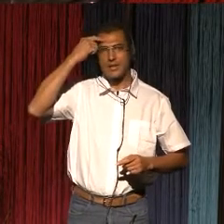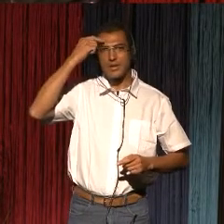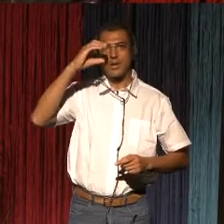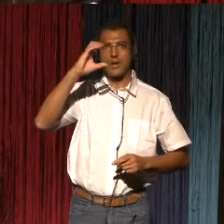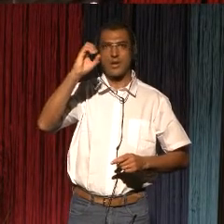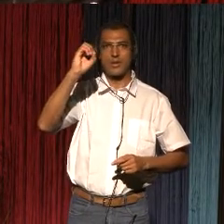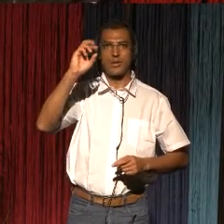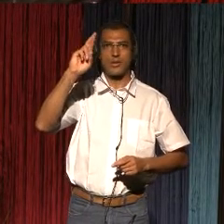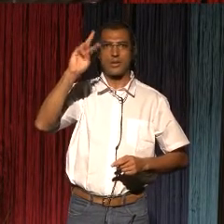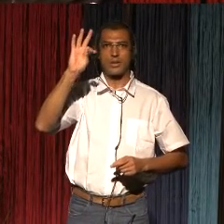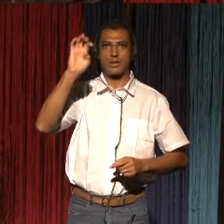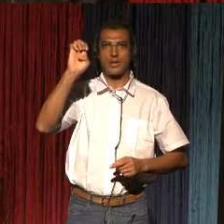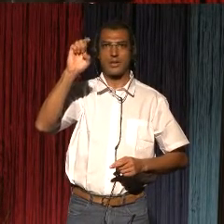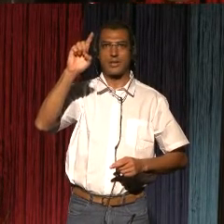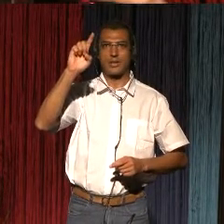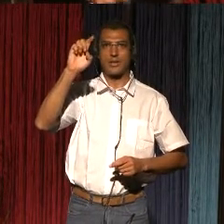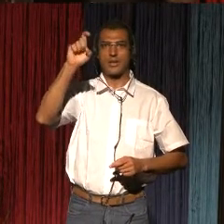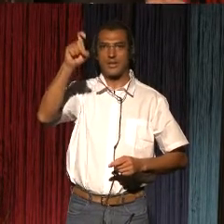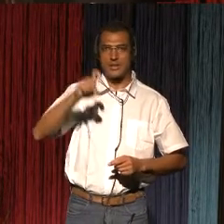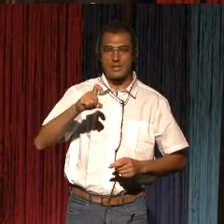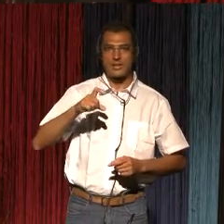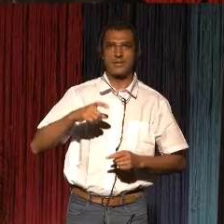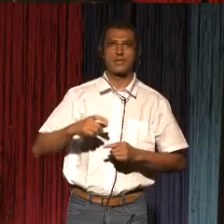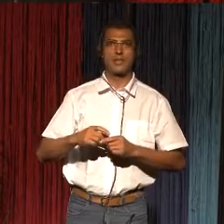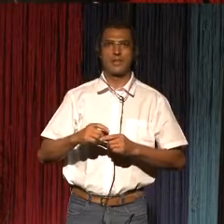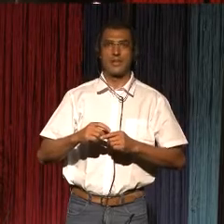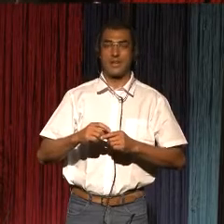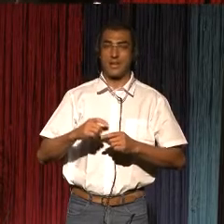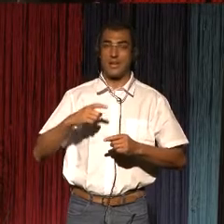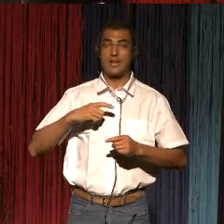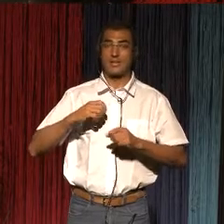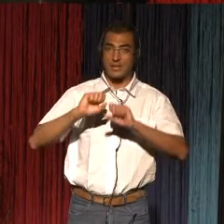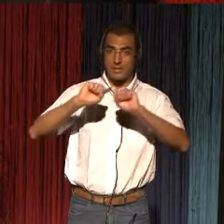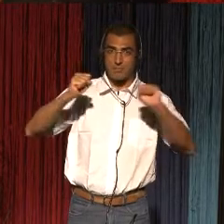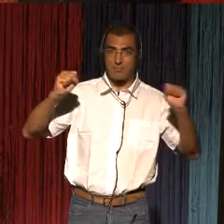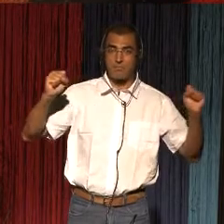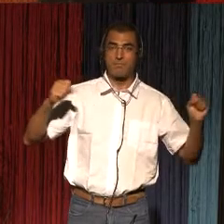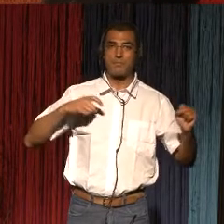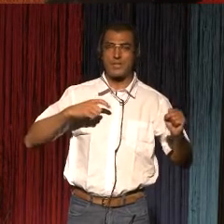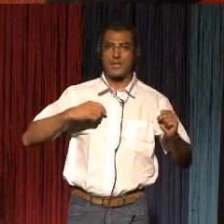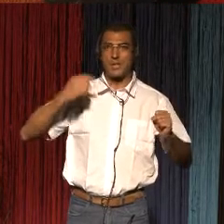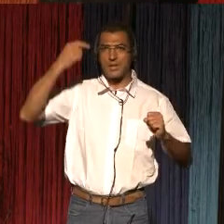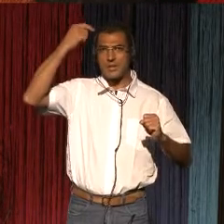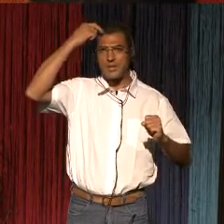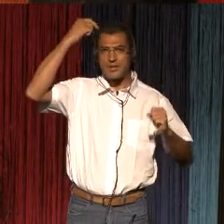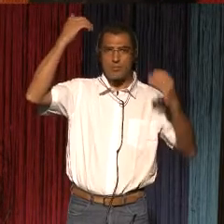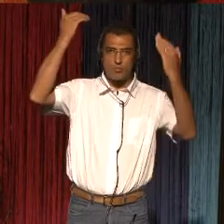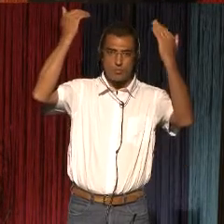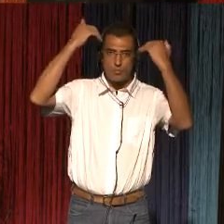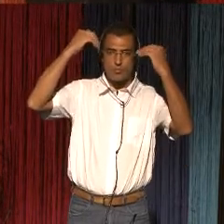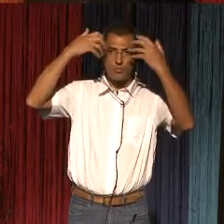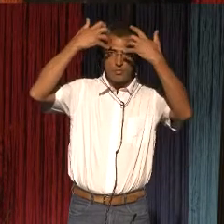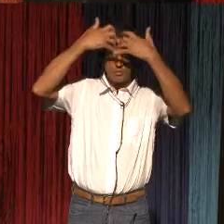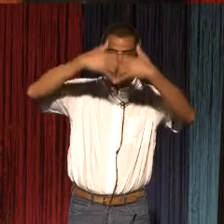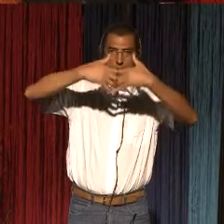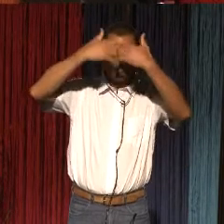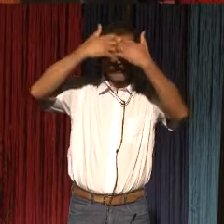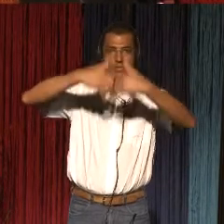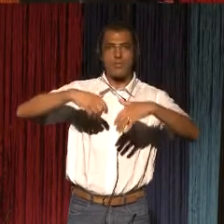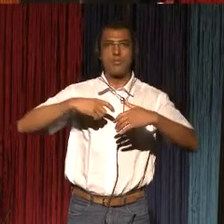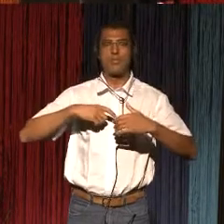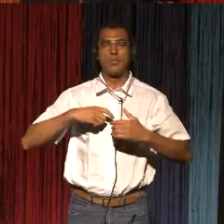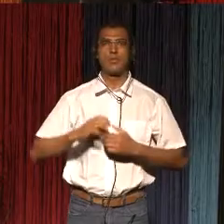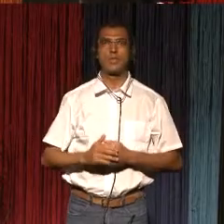o córtex frontal, que começa aqui, e essa parte marcada em verde é o pré-frontal. É 1/4 de todo o